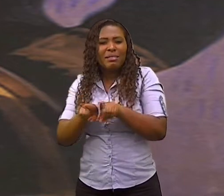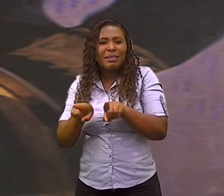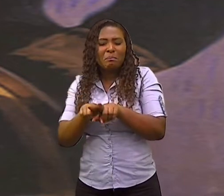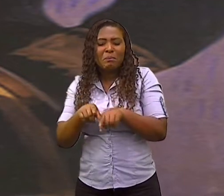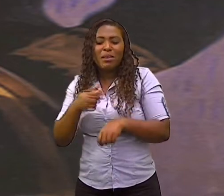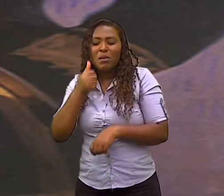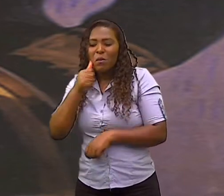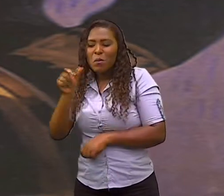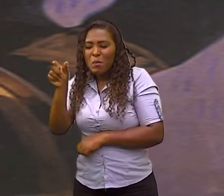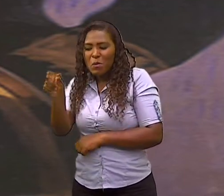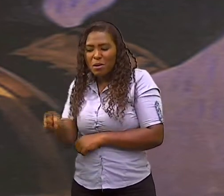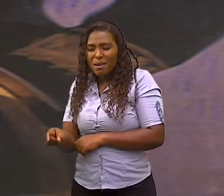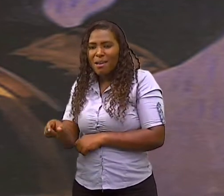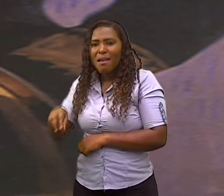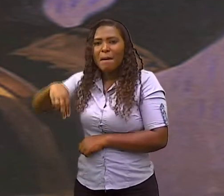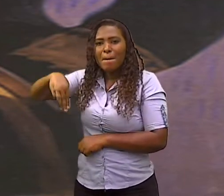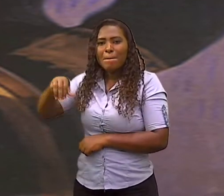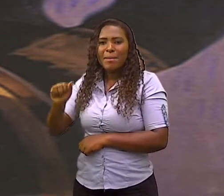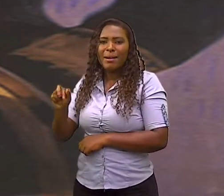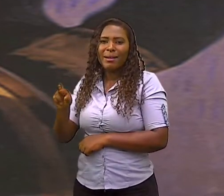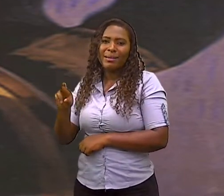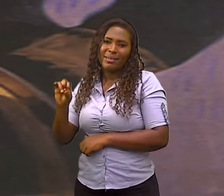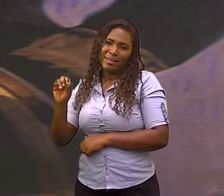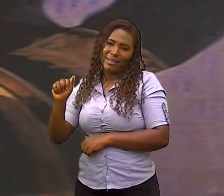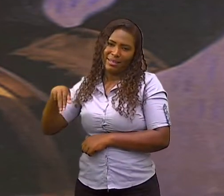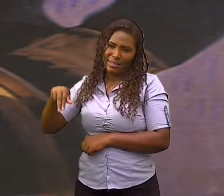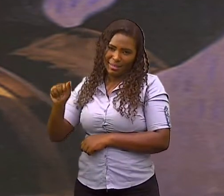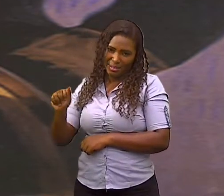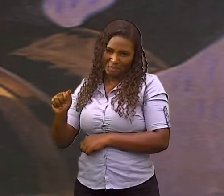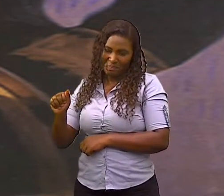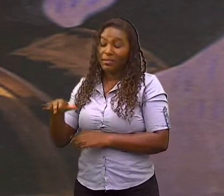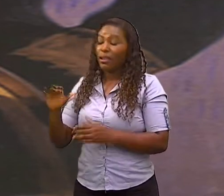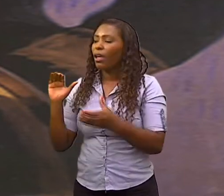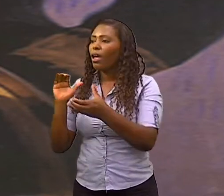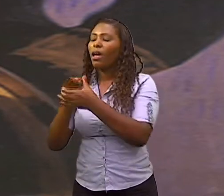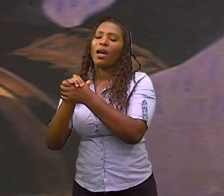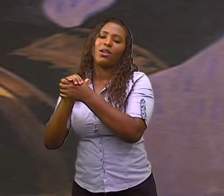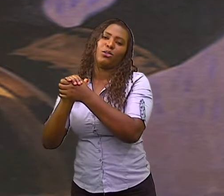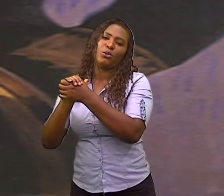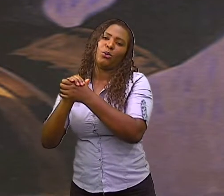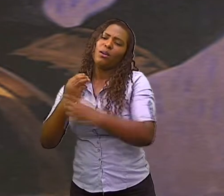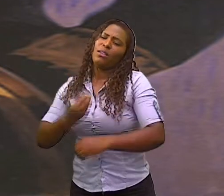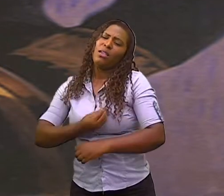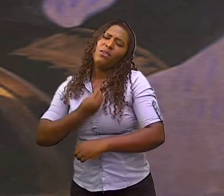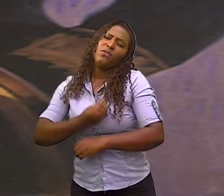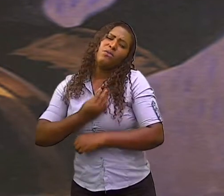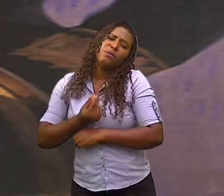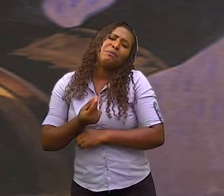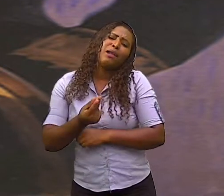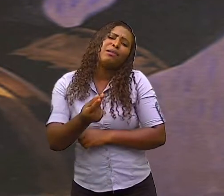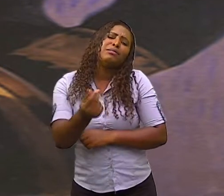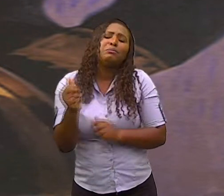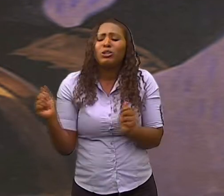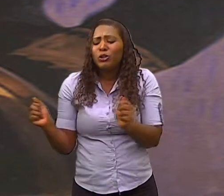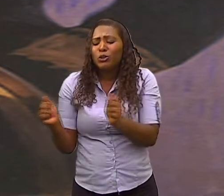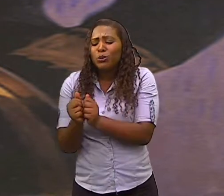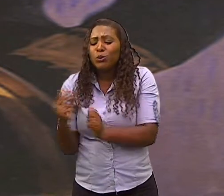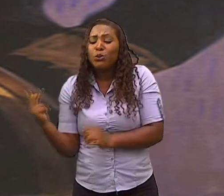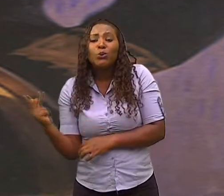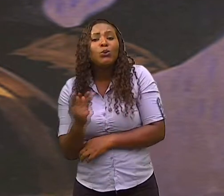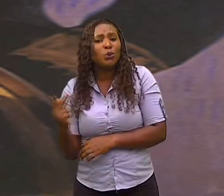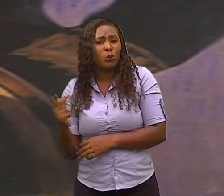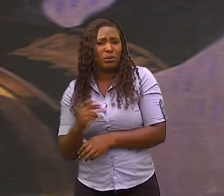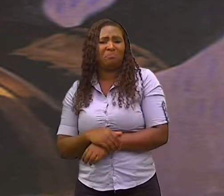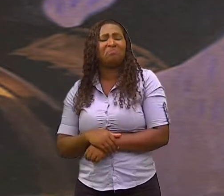por toda a sua vida. Ele regressou ao Brasil em 1931 e nessa época ele passou a